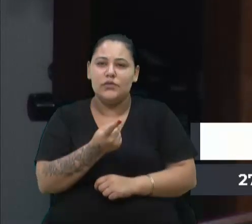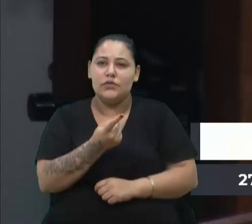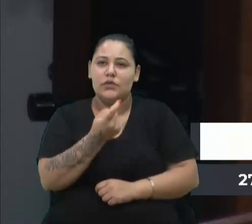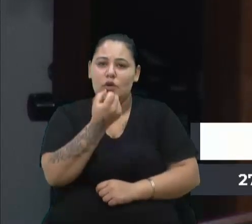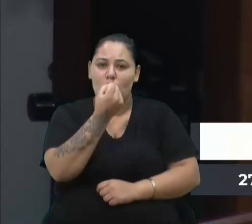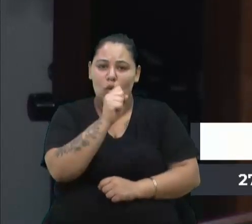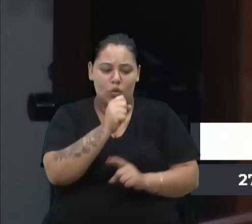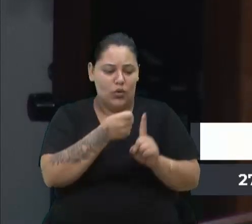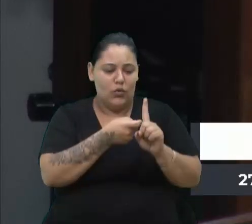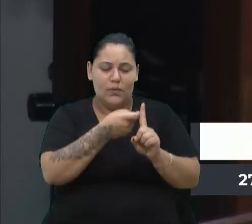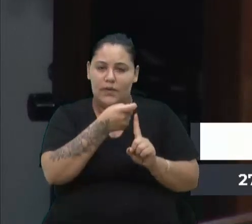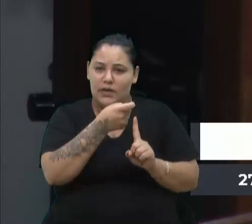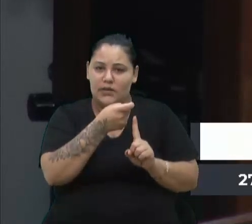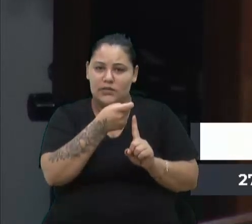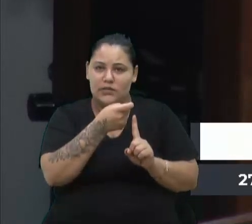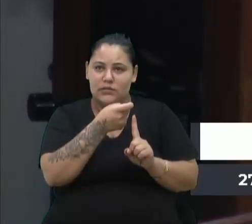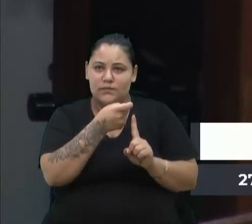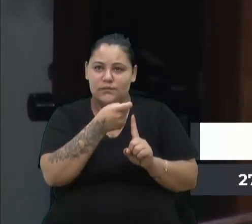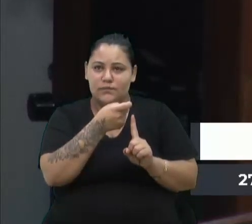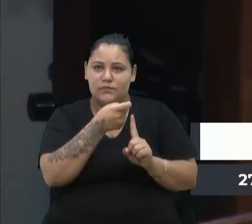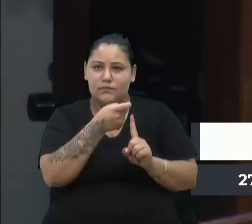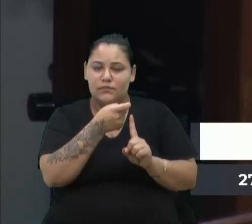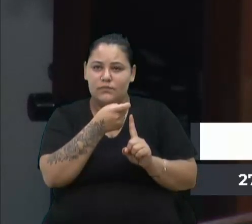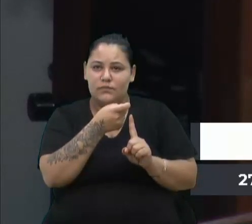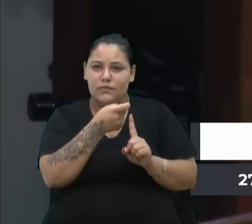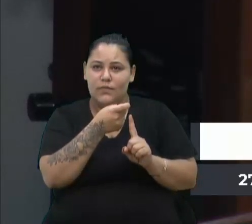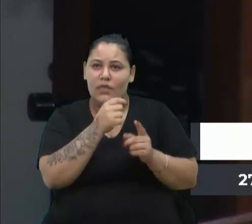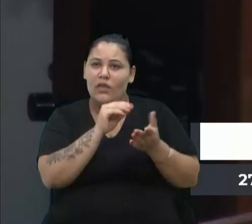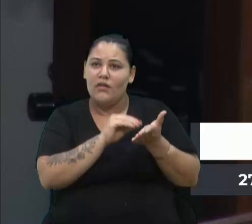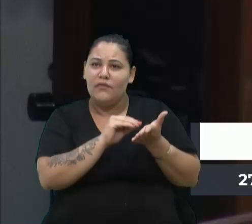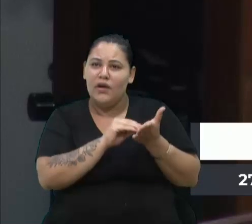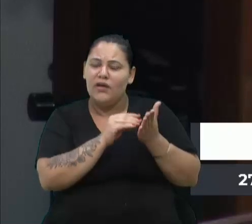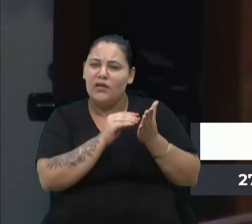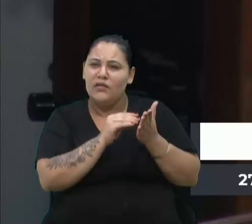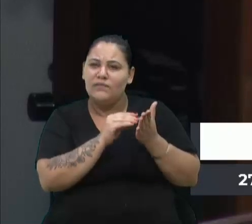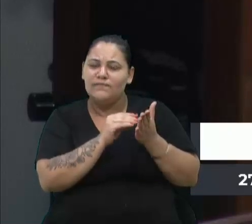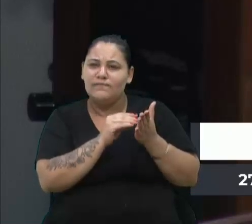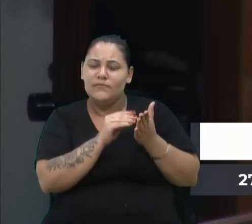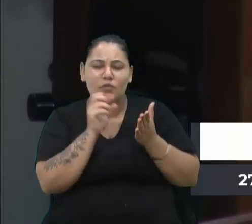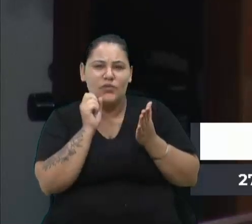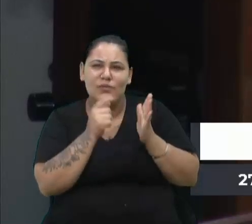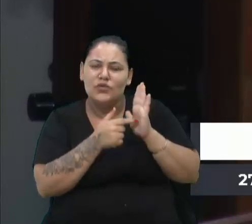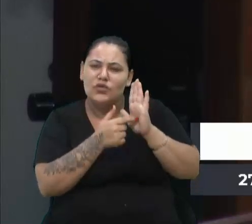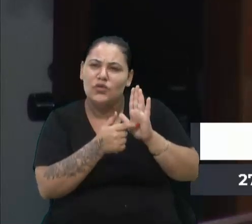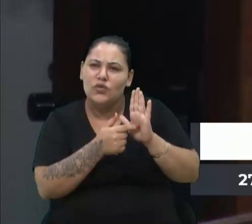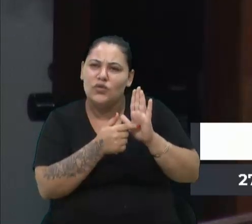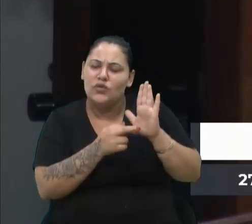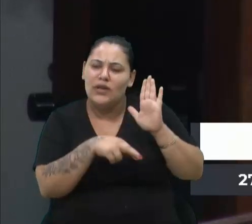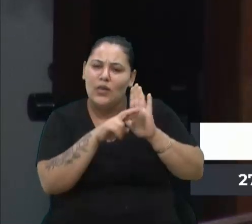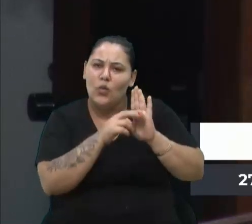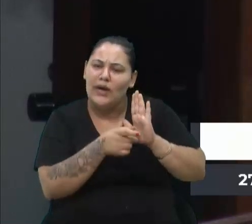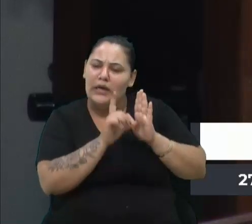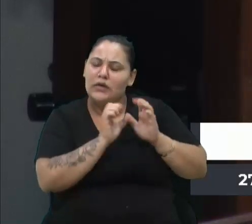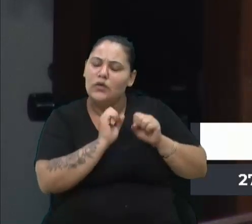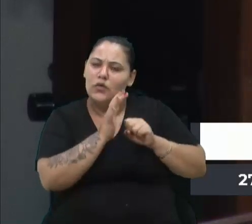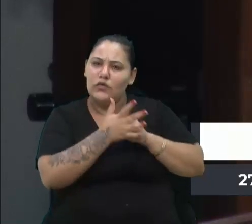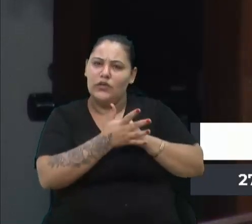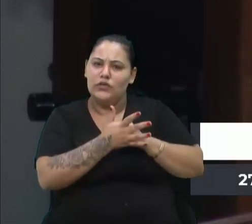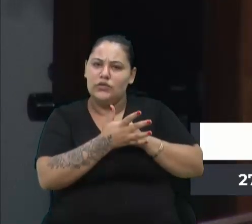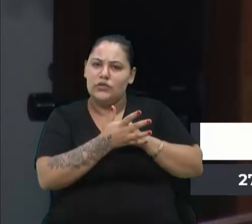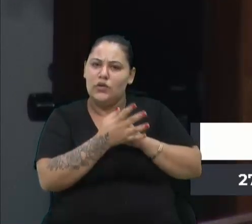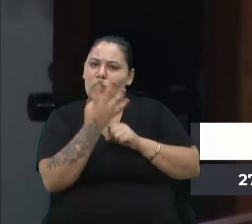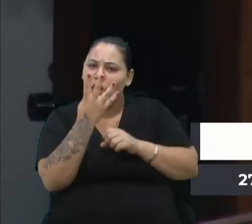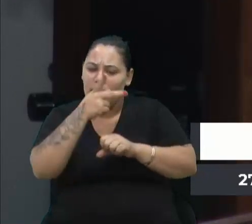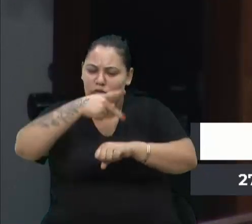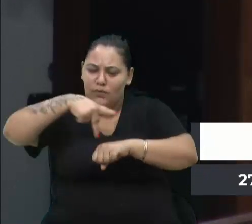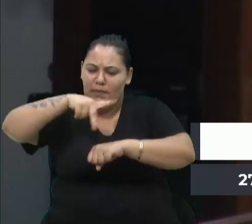8 meses em que a isenção de vistos teve condições de mostrar resultados antes da Covid, os 4